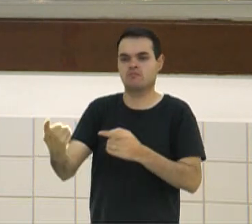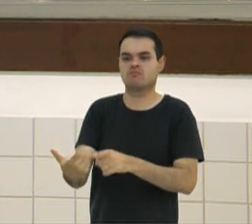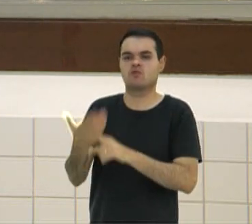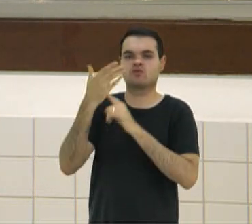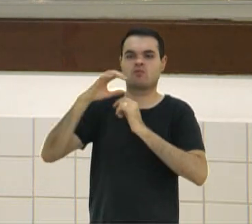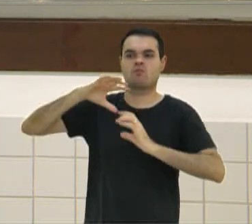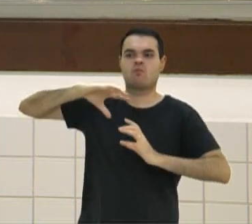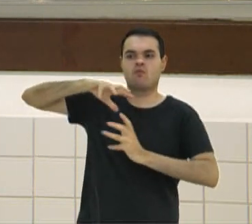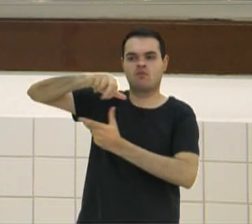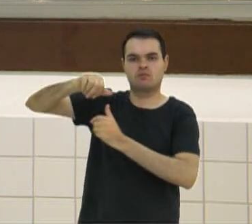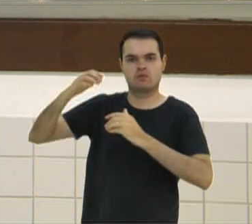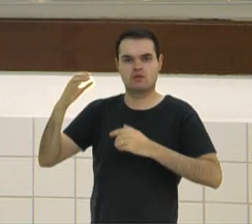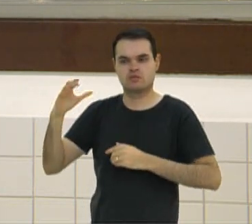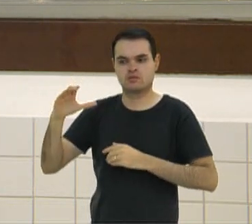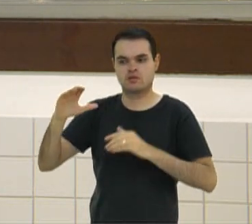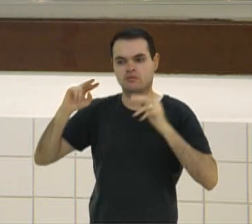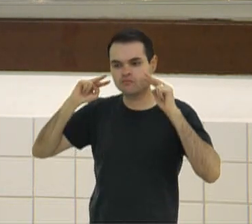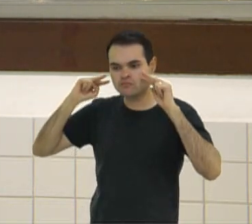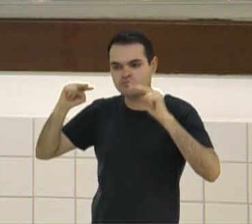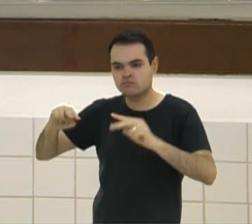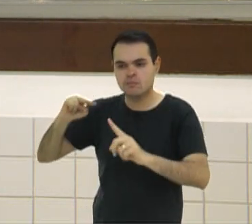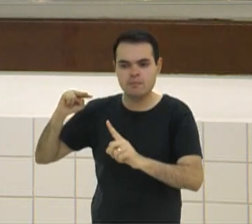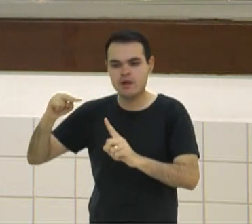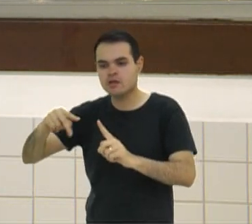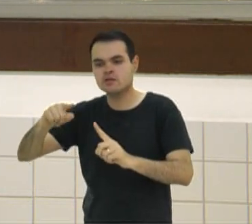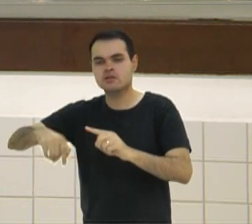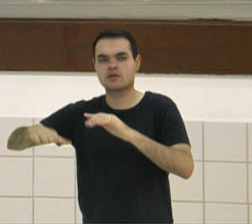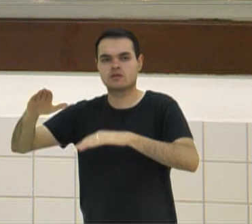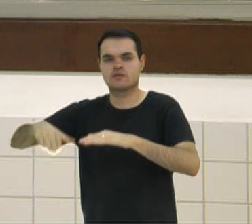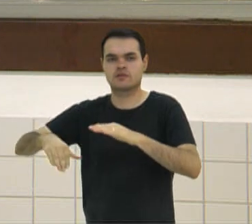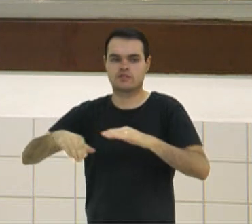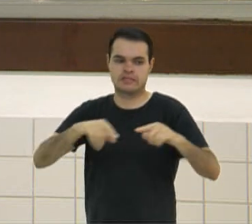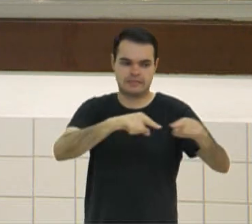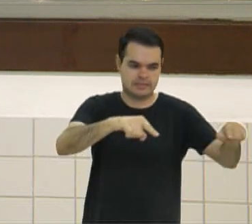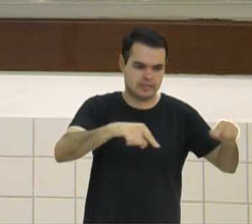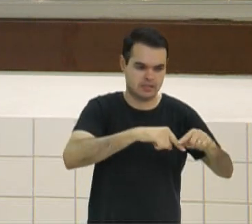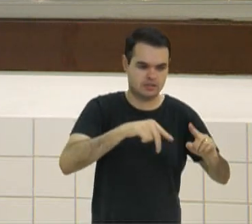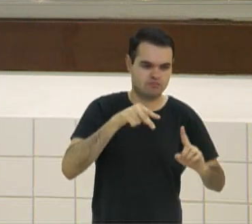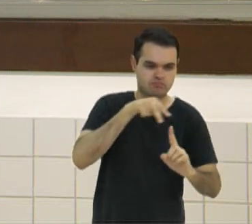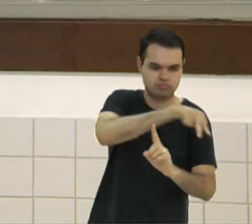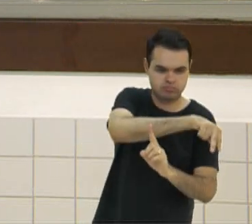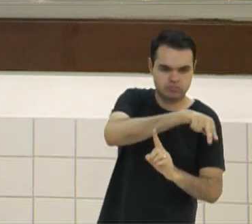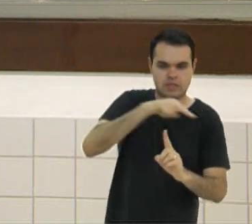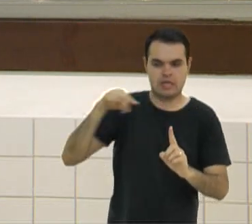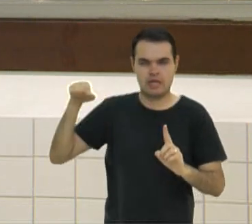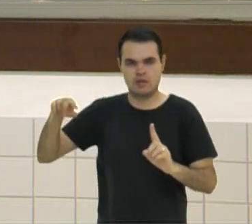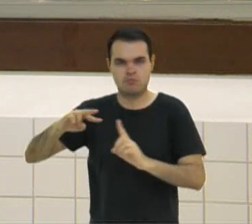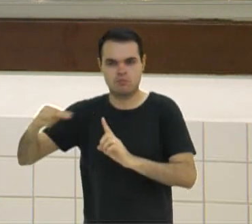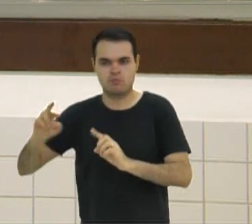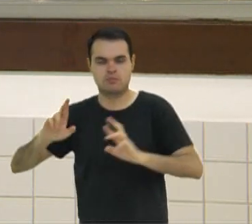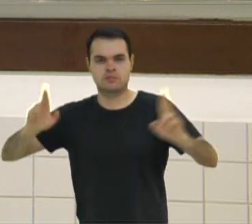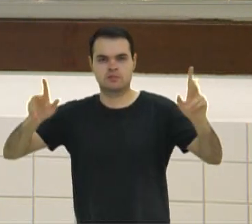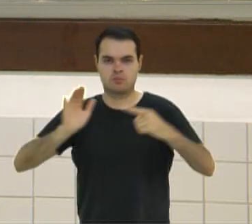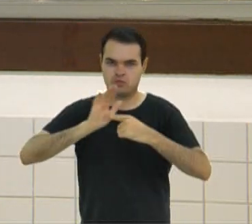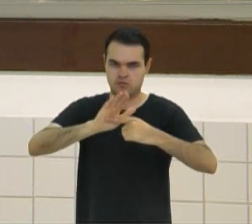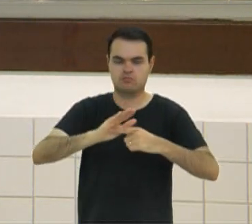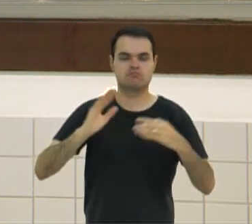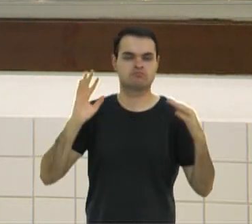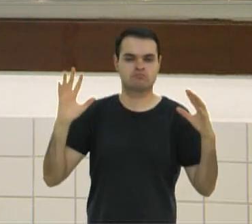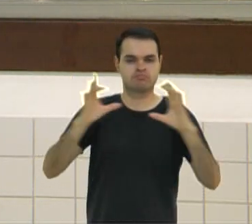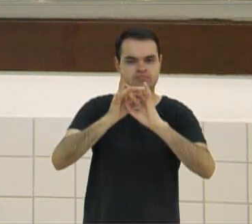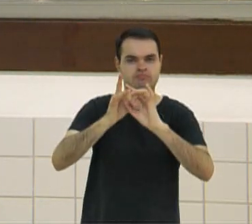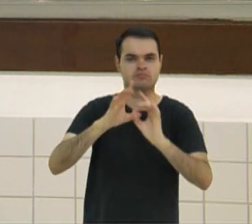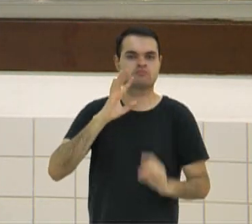analisando em um aspecto diferente daquele que normalmente é abordado em sala de aula ou em outros lugares. Bem, pessoal,